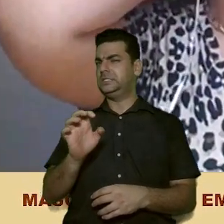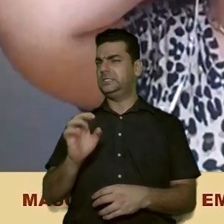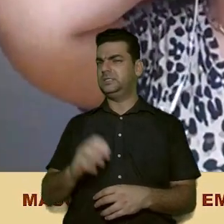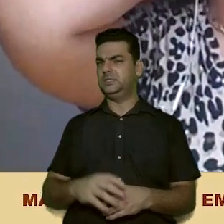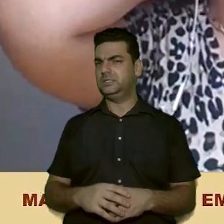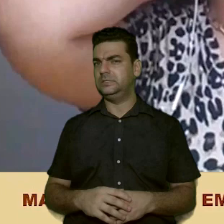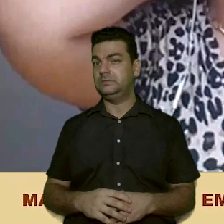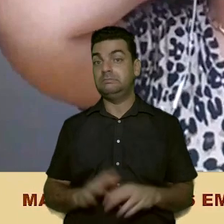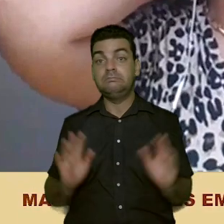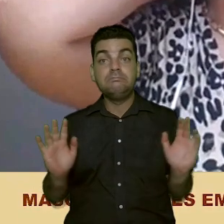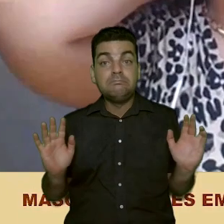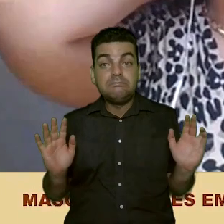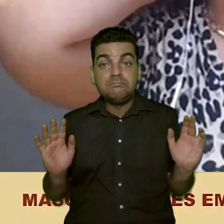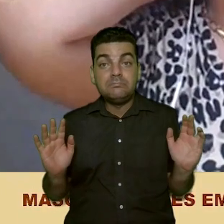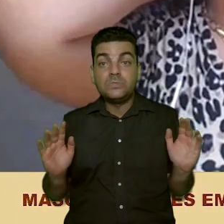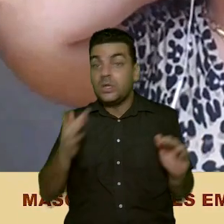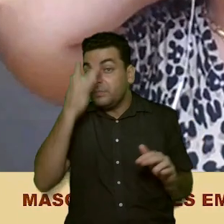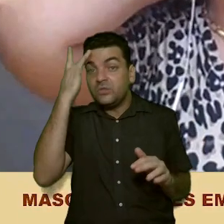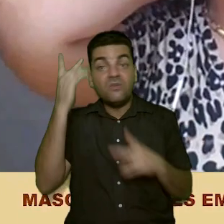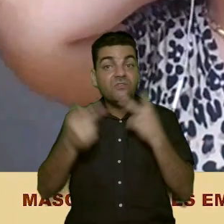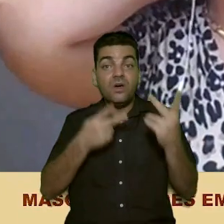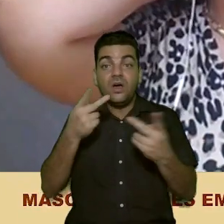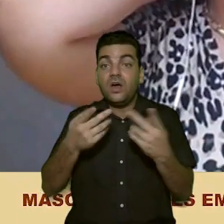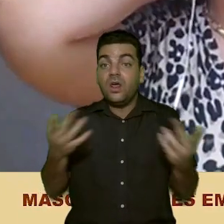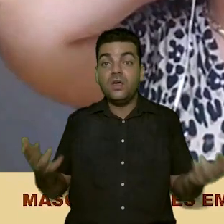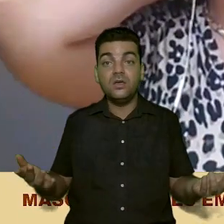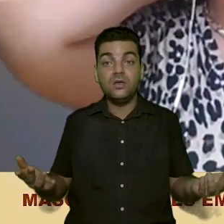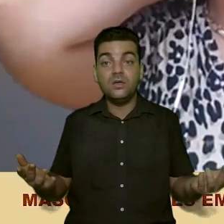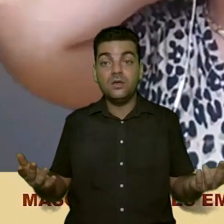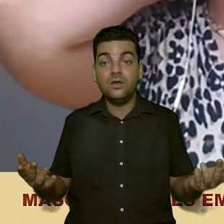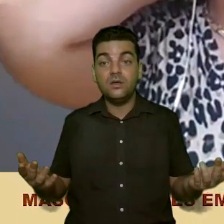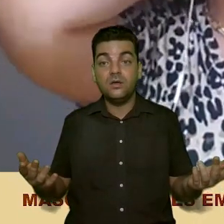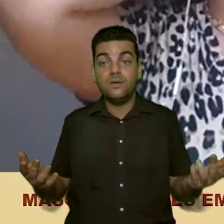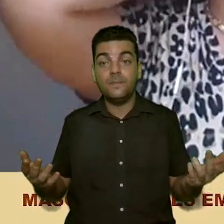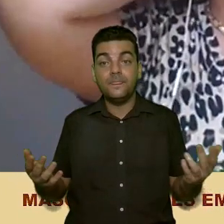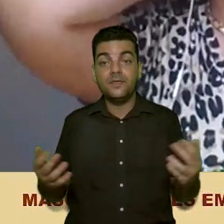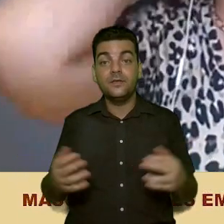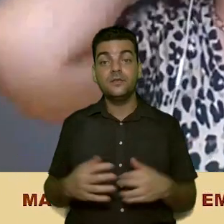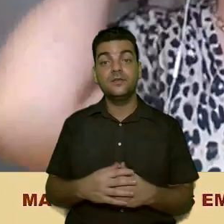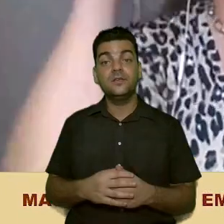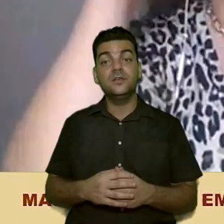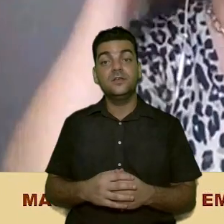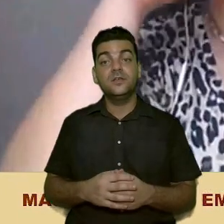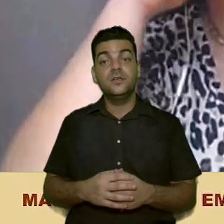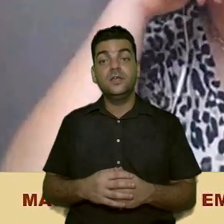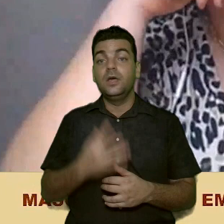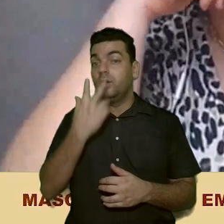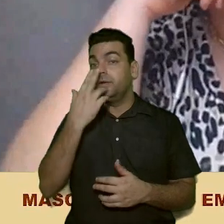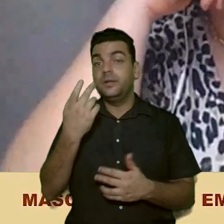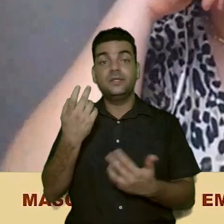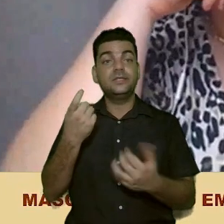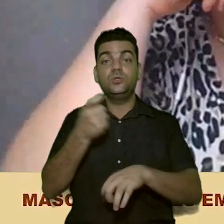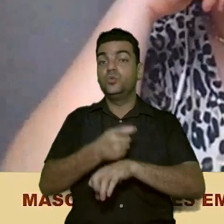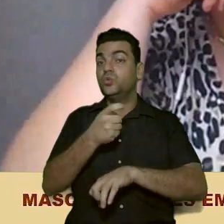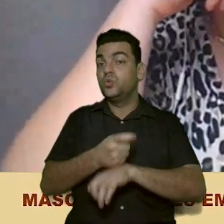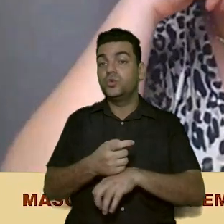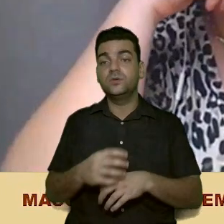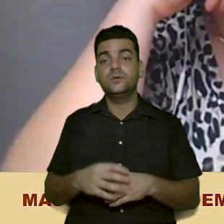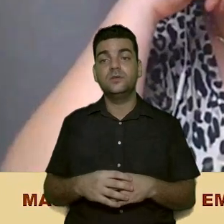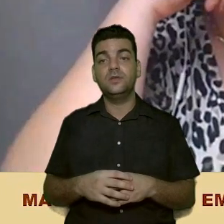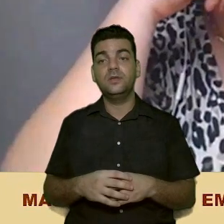imaturidade, é uma infantilidade que eu vejo nos homens, né? Que é o que eu digo, que a gente, de fato, parece que não vive num patriarcado, a gente vive